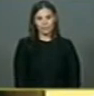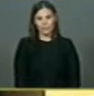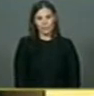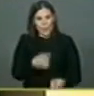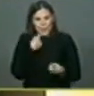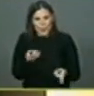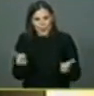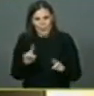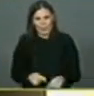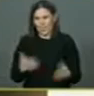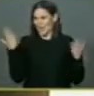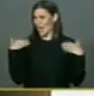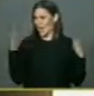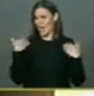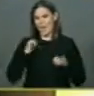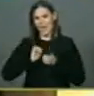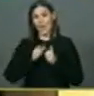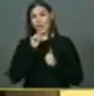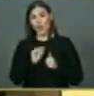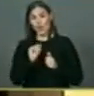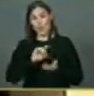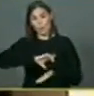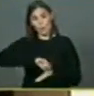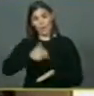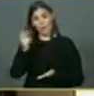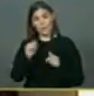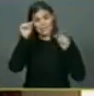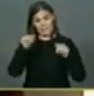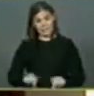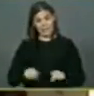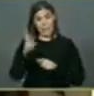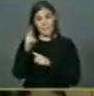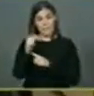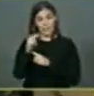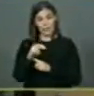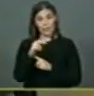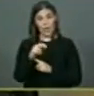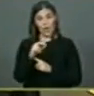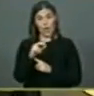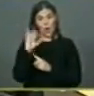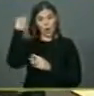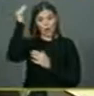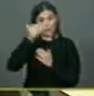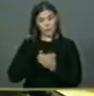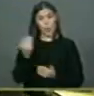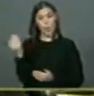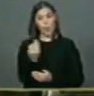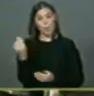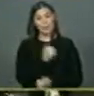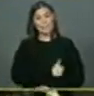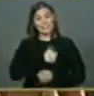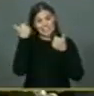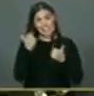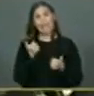De Volta à Forma. É este o nome do projeto que acontece aqui nas piscinas da Constituição, no Porto, e que promete